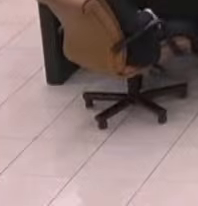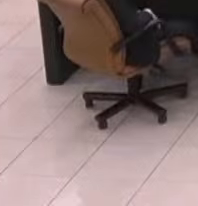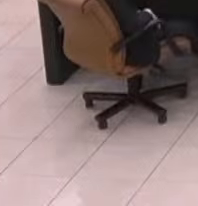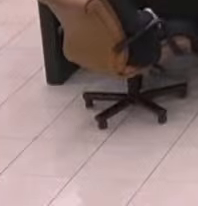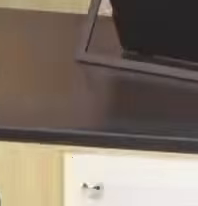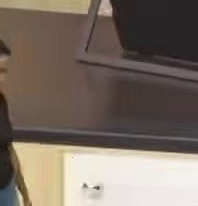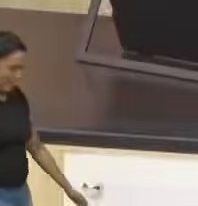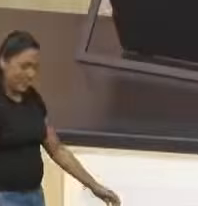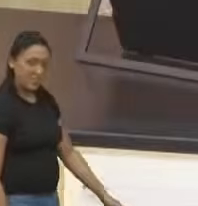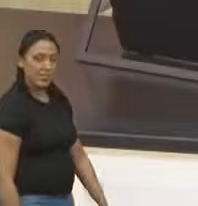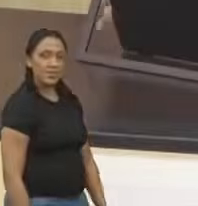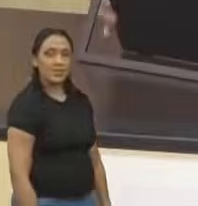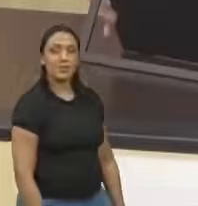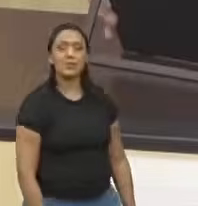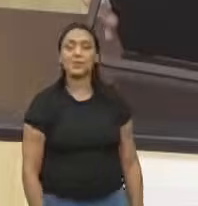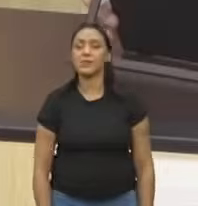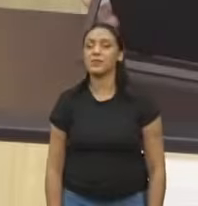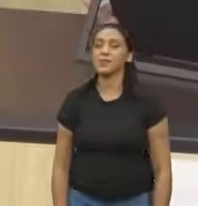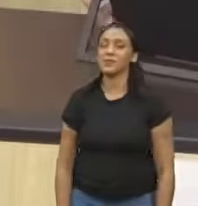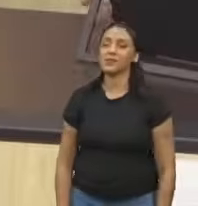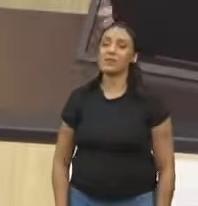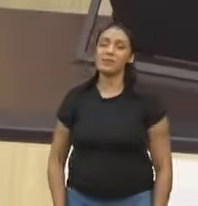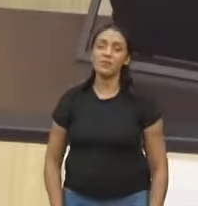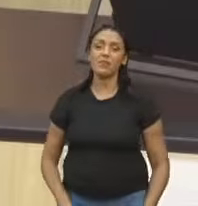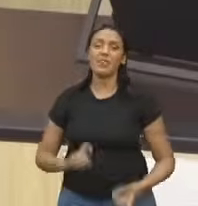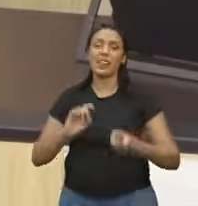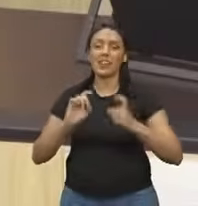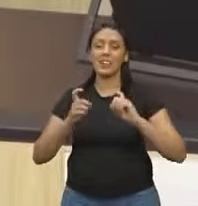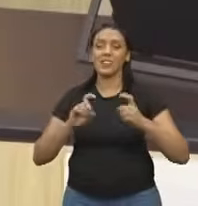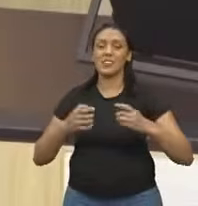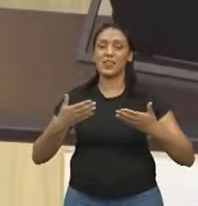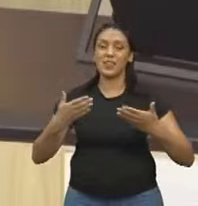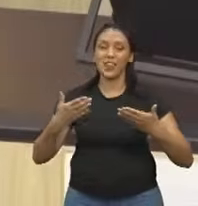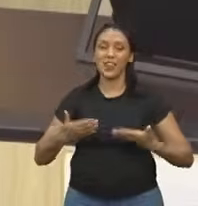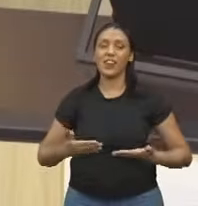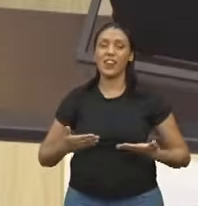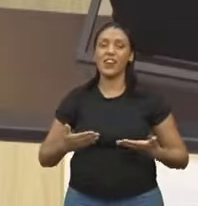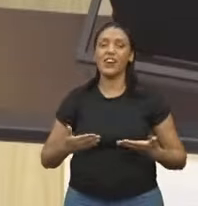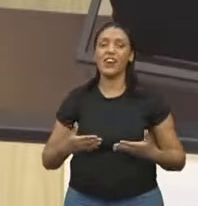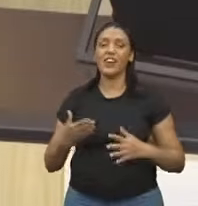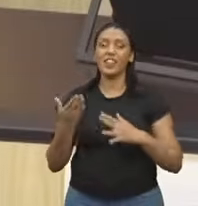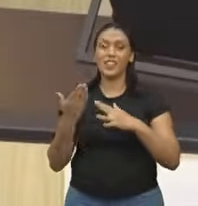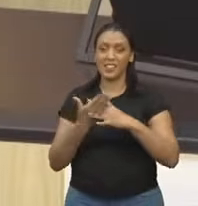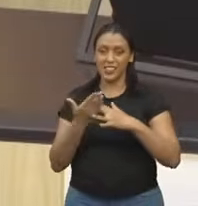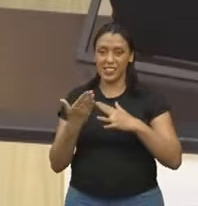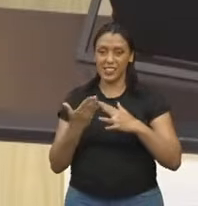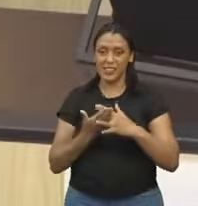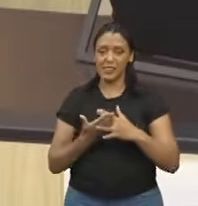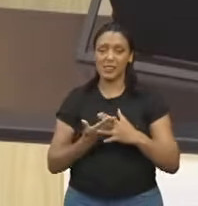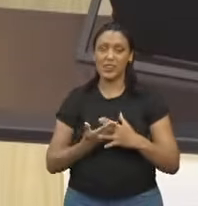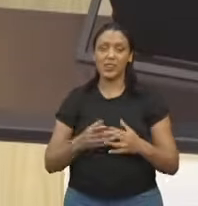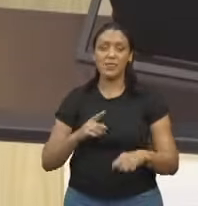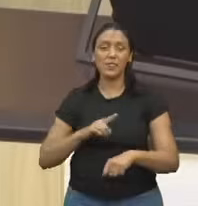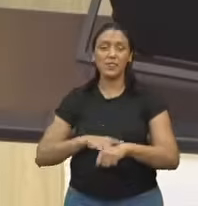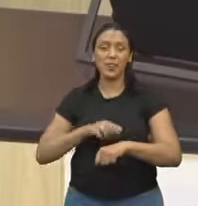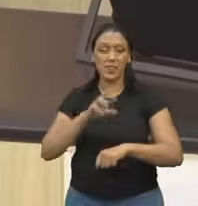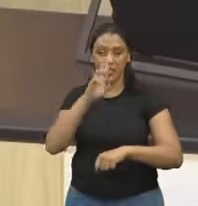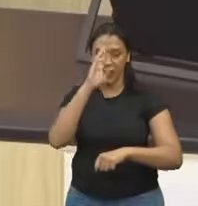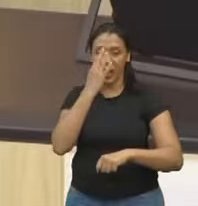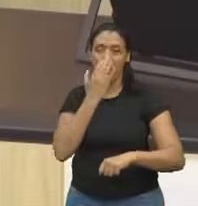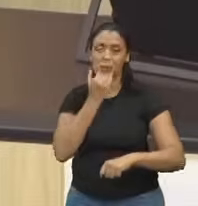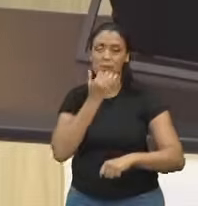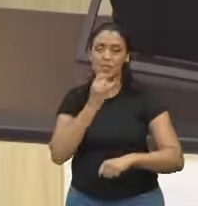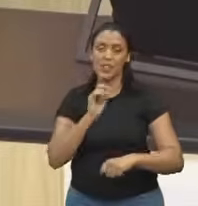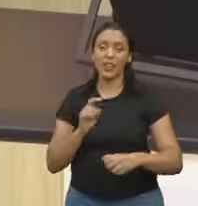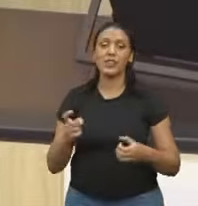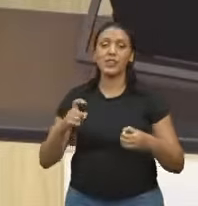Suspendo a sessão para o horário do almoço e retorno às 14 horas.